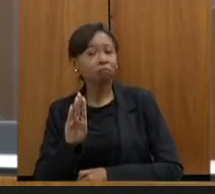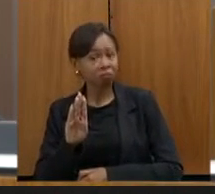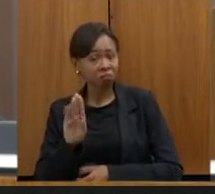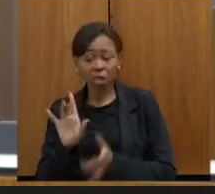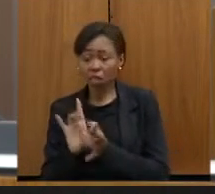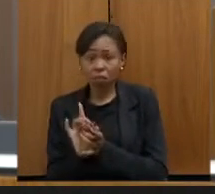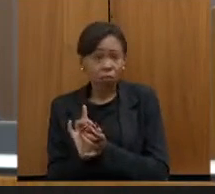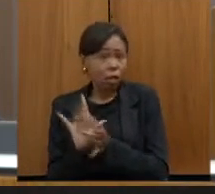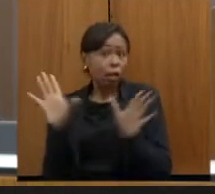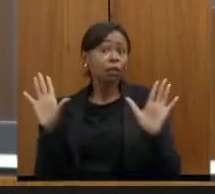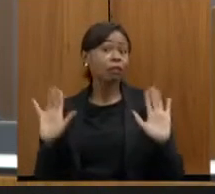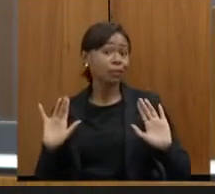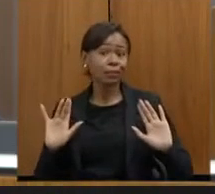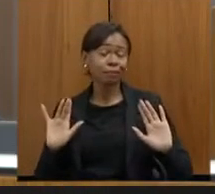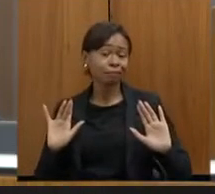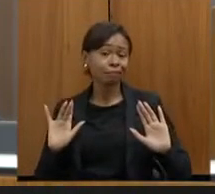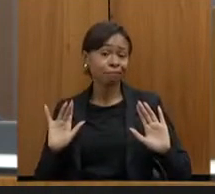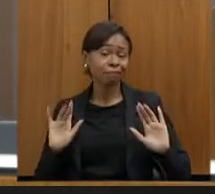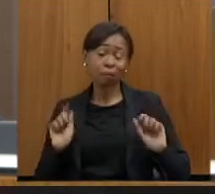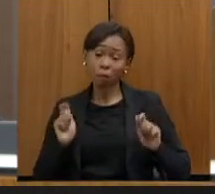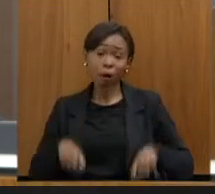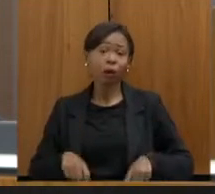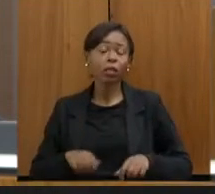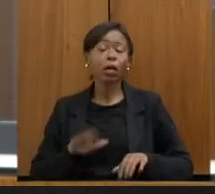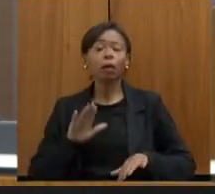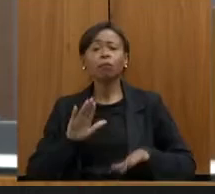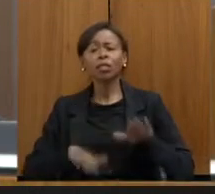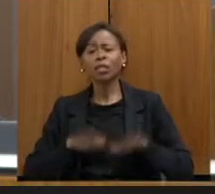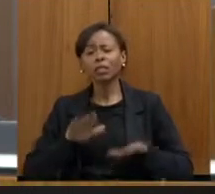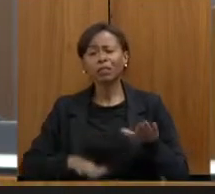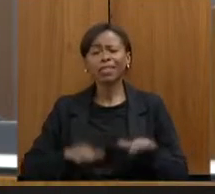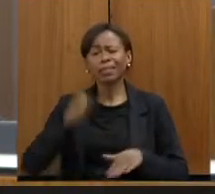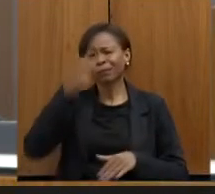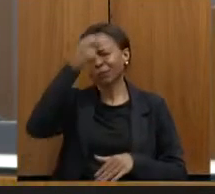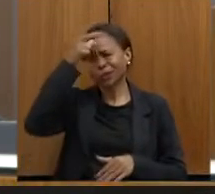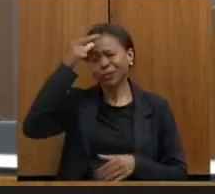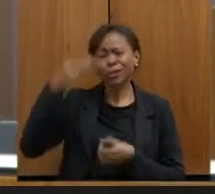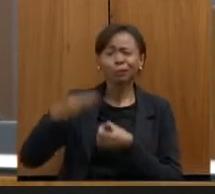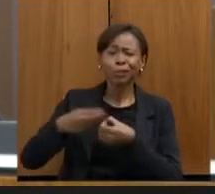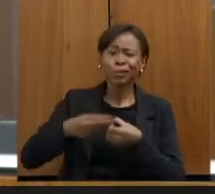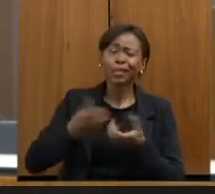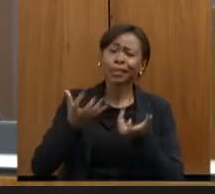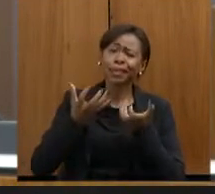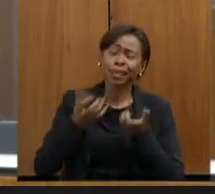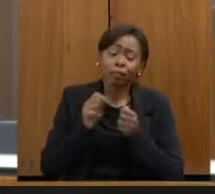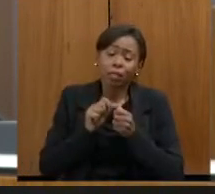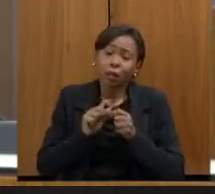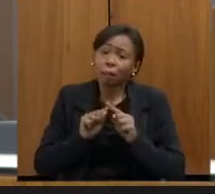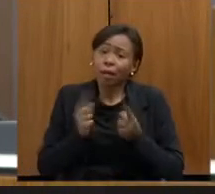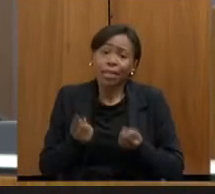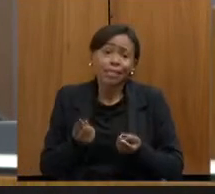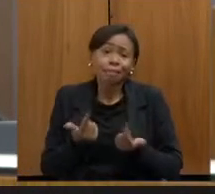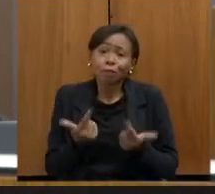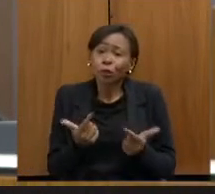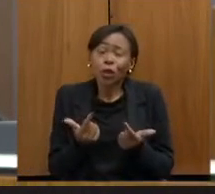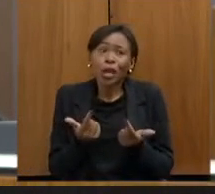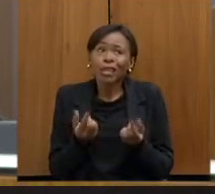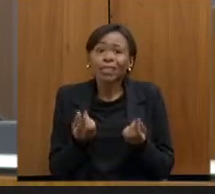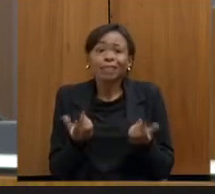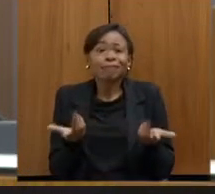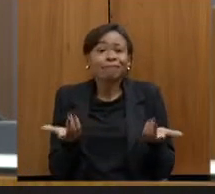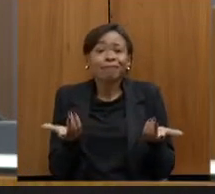Mas, é claro, tem municípios que querem fazer, mas não têm condições de fazer. E aí, salve, salve o programa Minas Reubi.